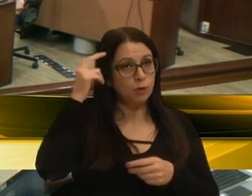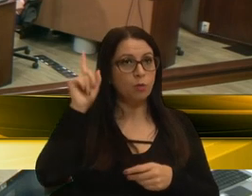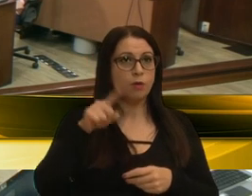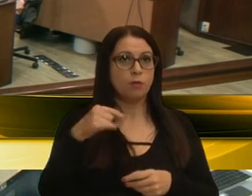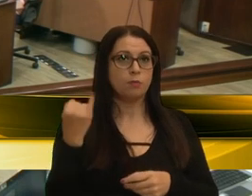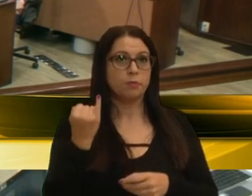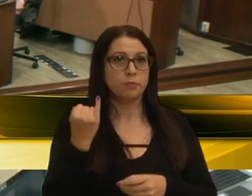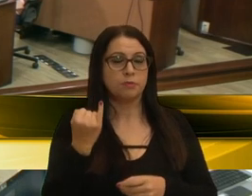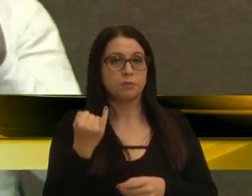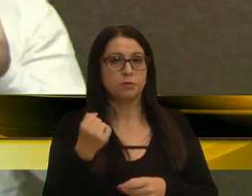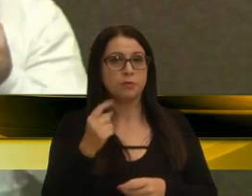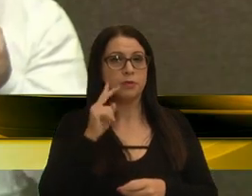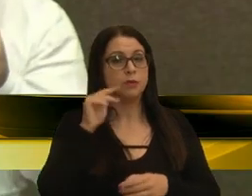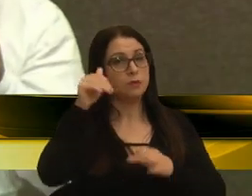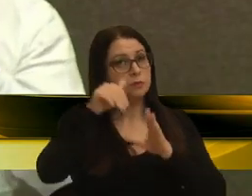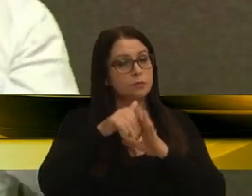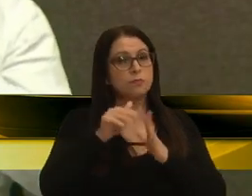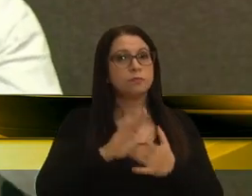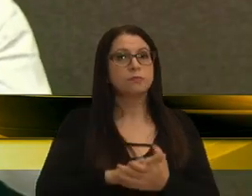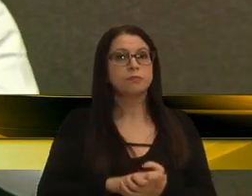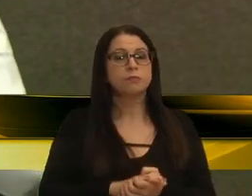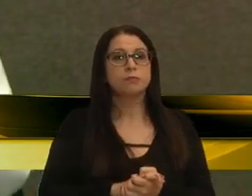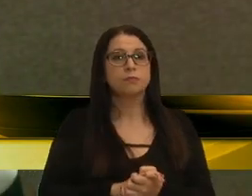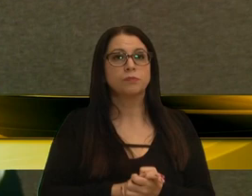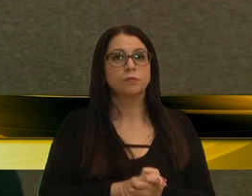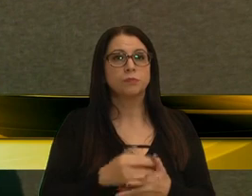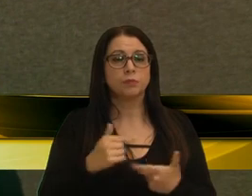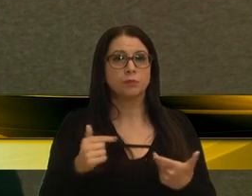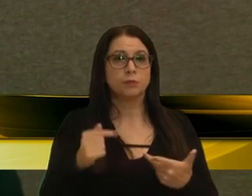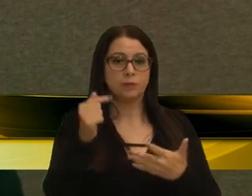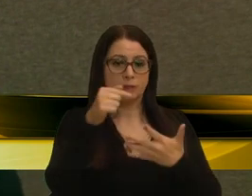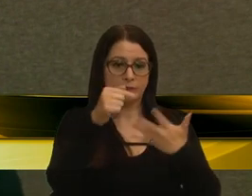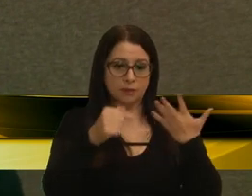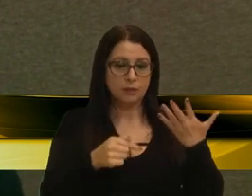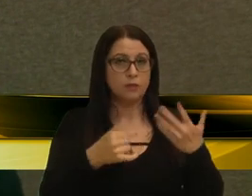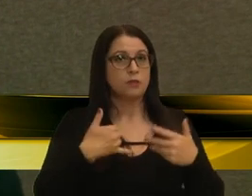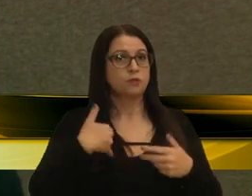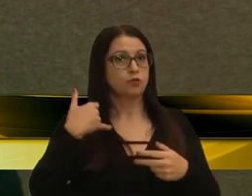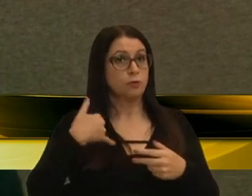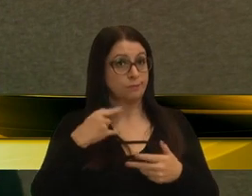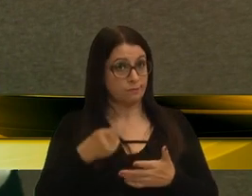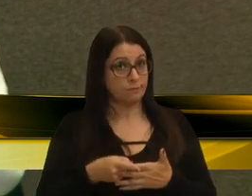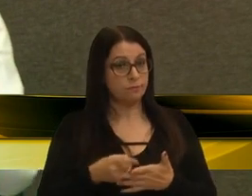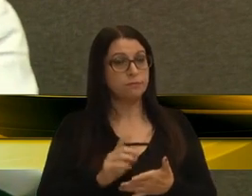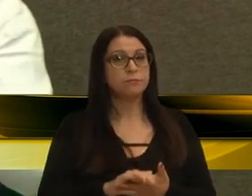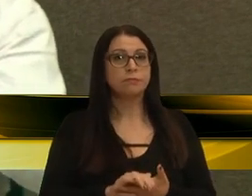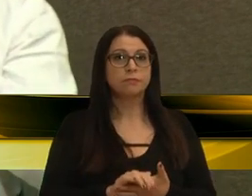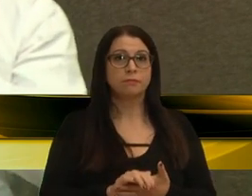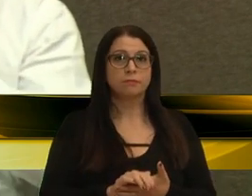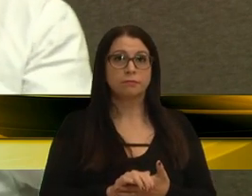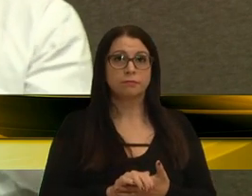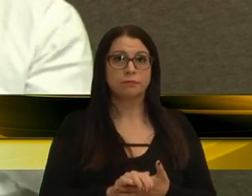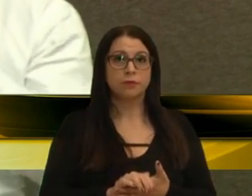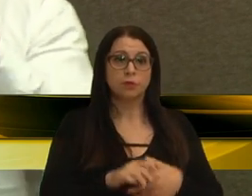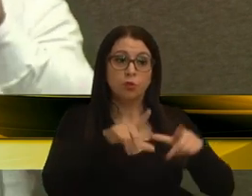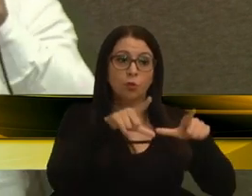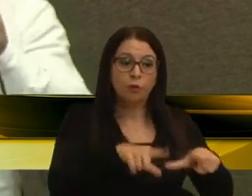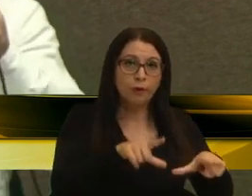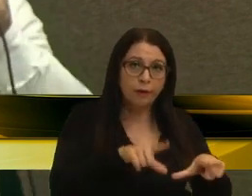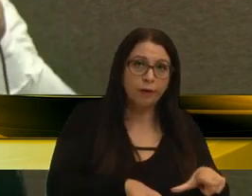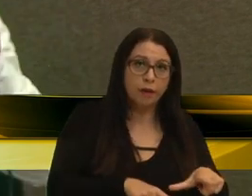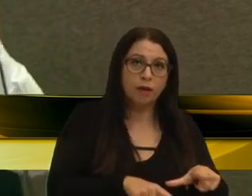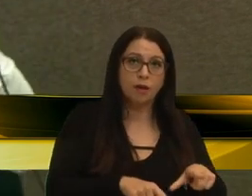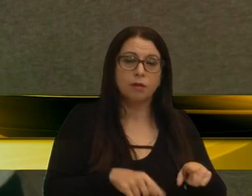sendo observado questões de idade e tá para questões locais para